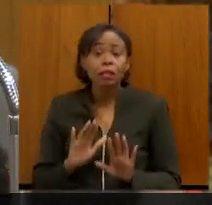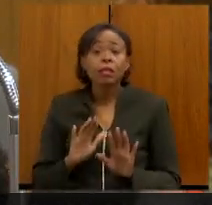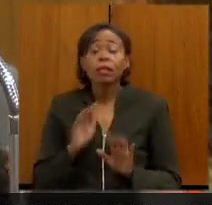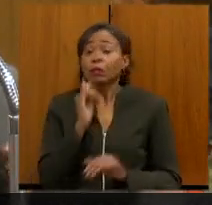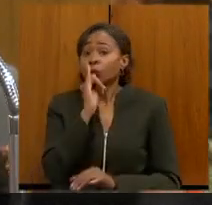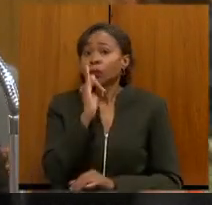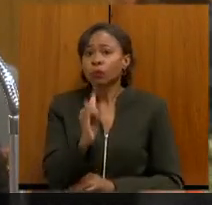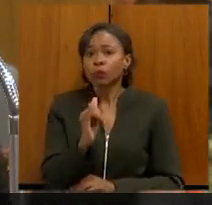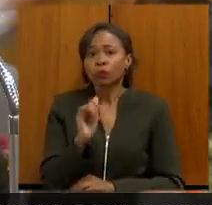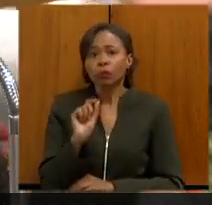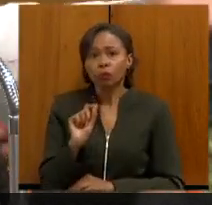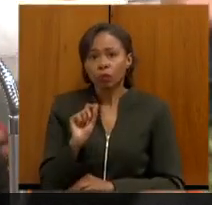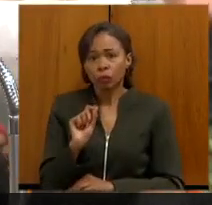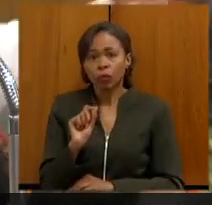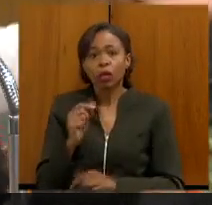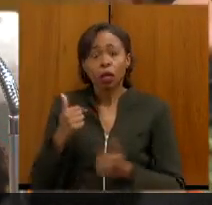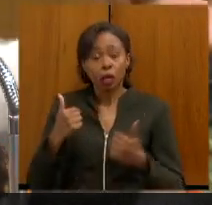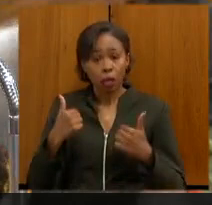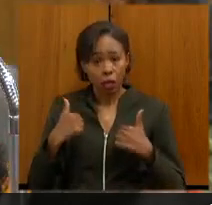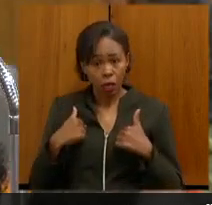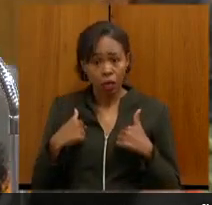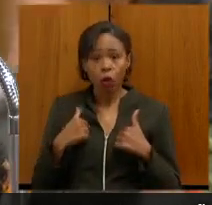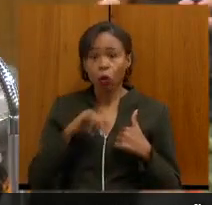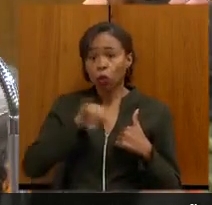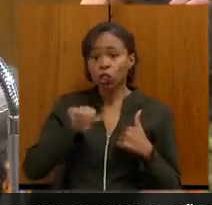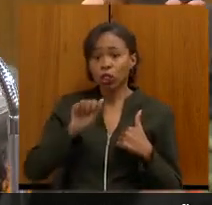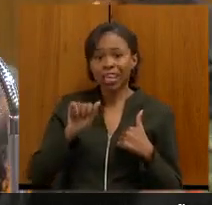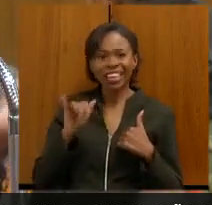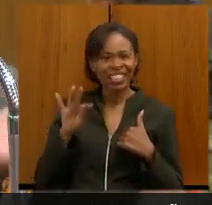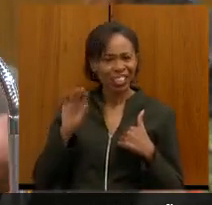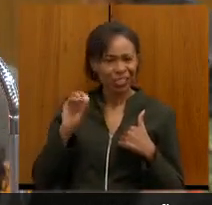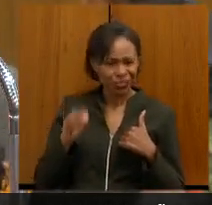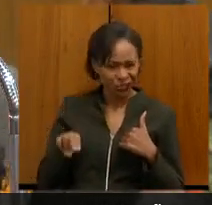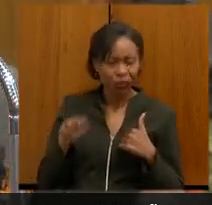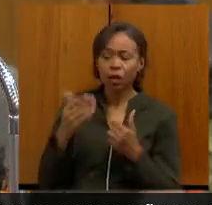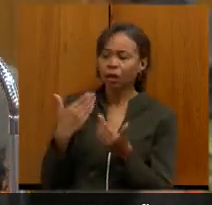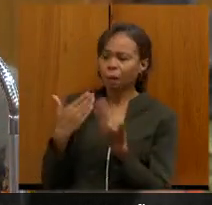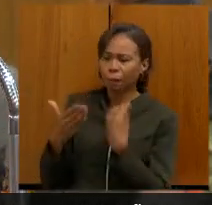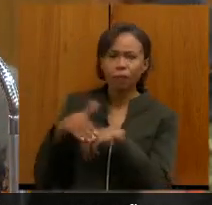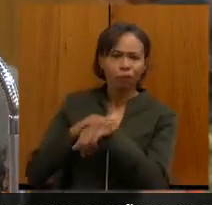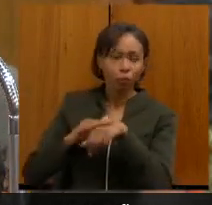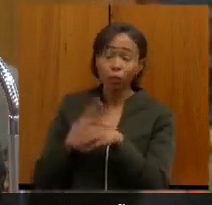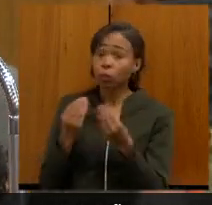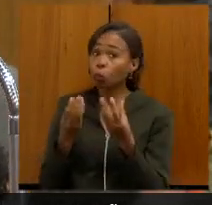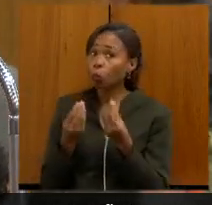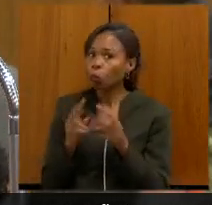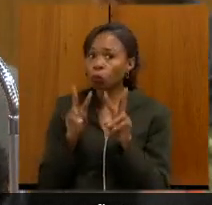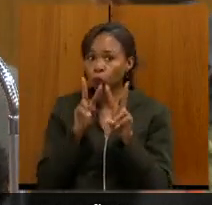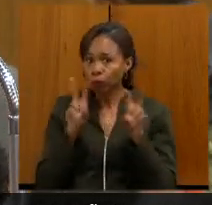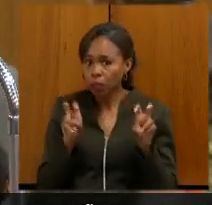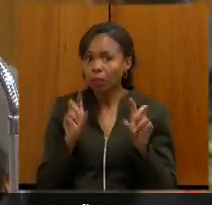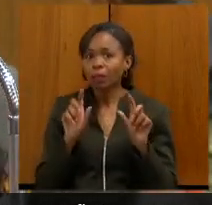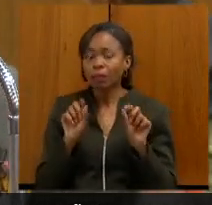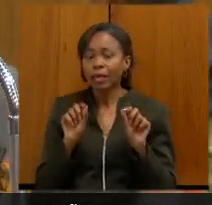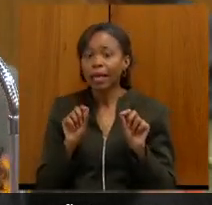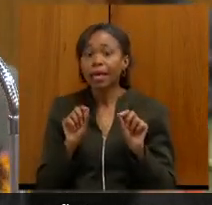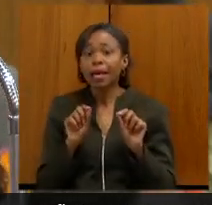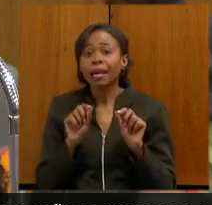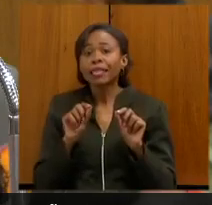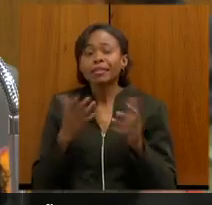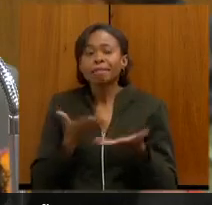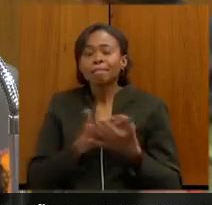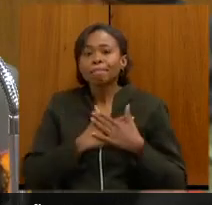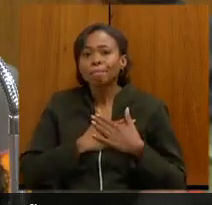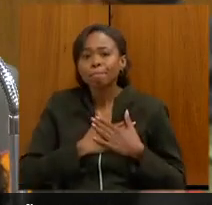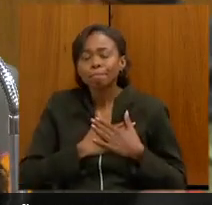dizer que eu faça né Eu e Jailton a gente conversa muito sobre isso e é uma coisa que tipo assim que ativou o